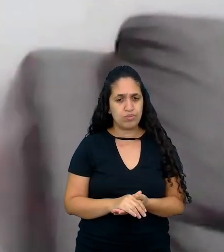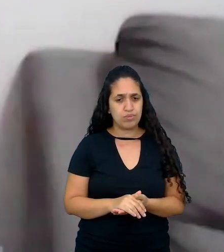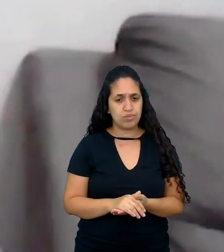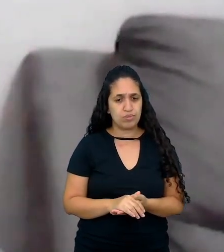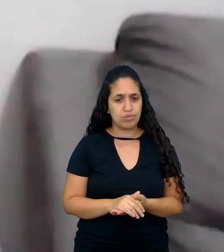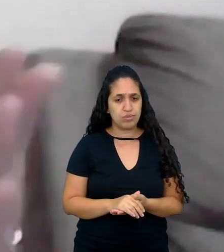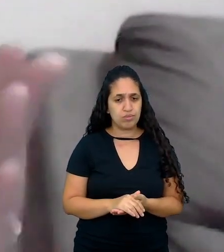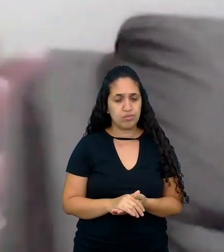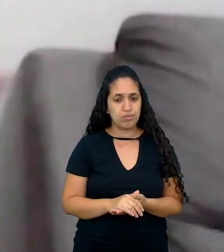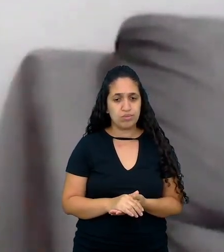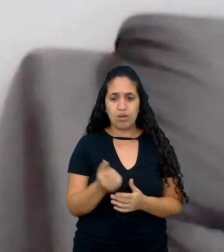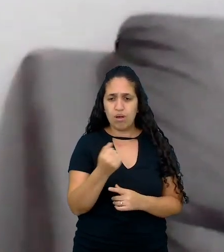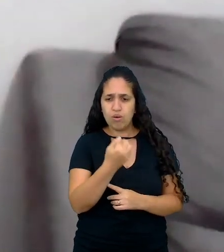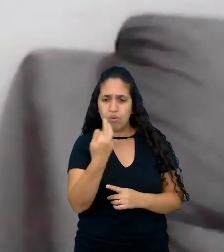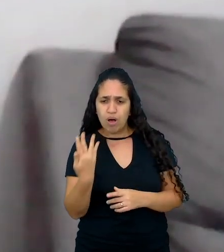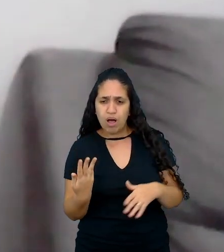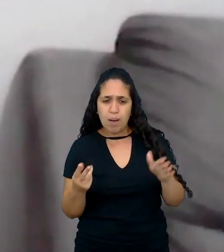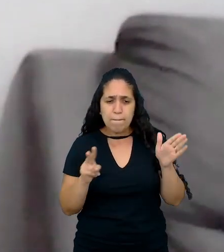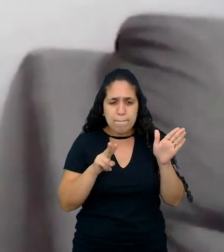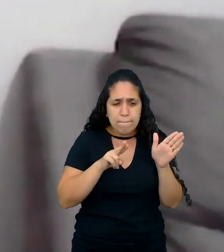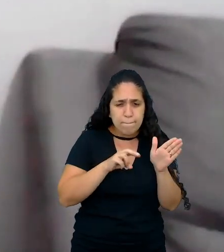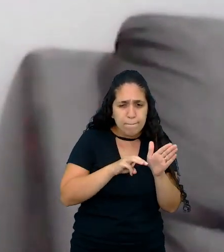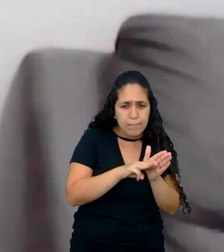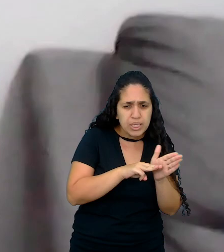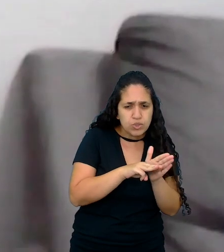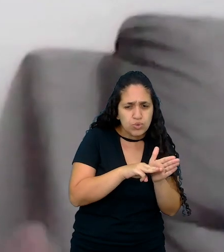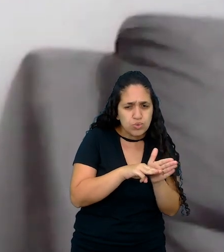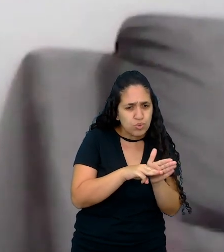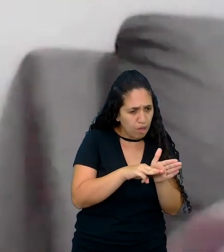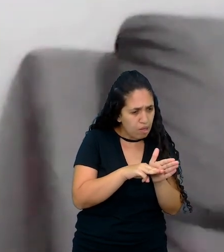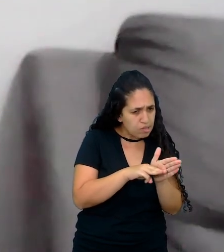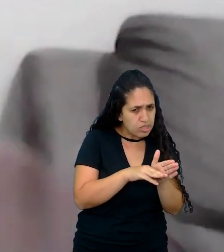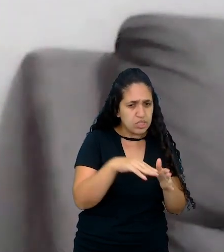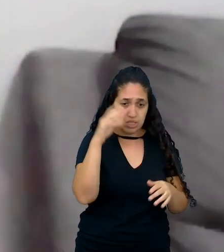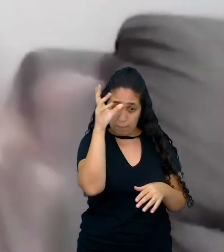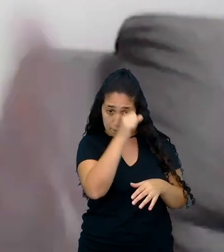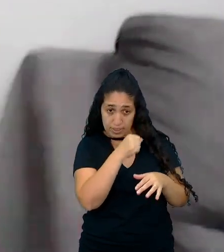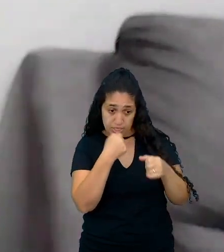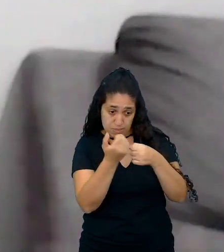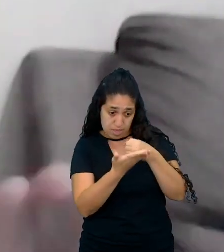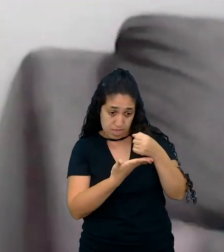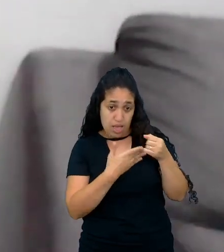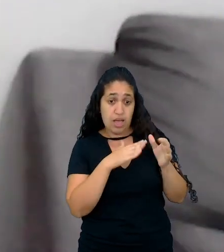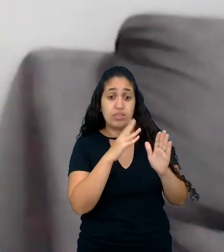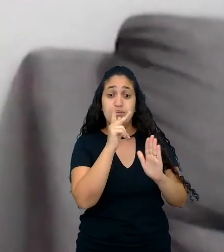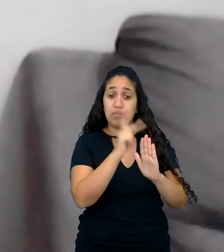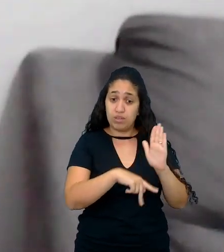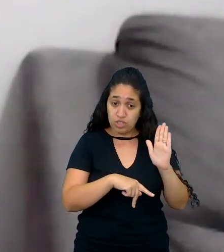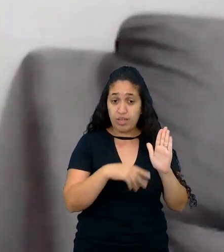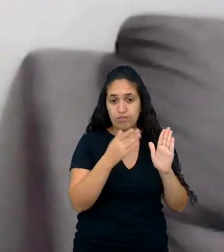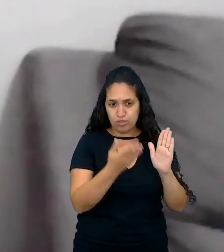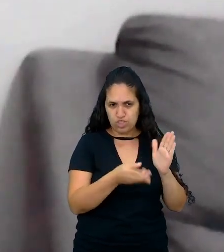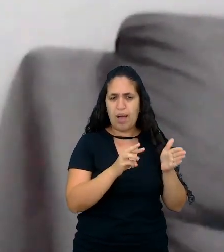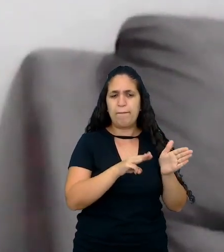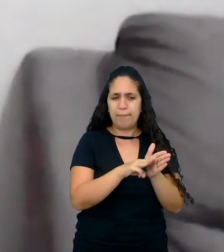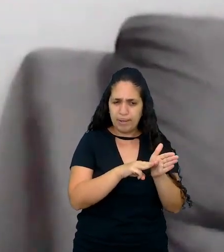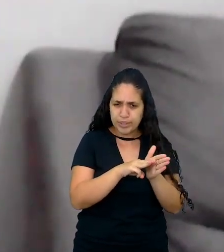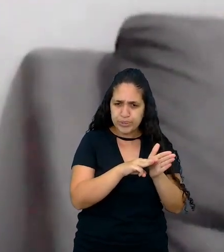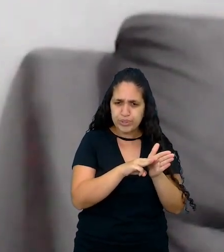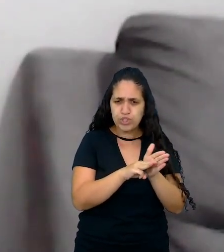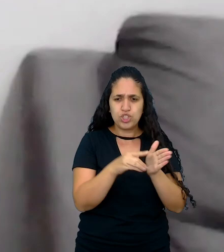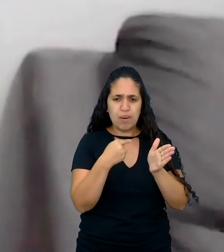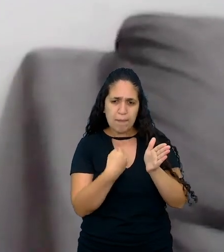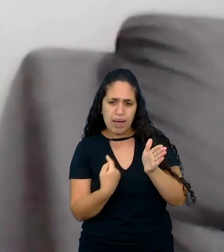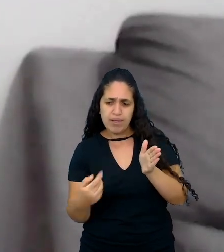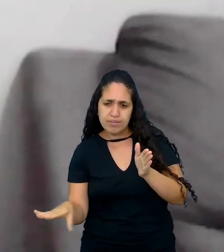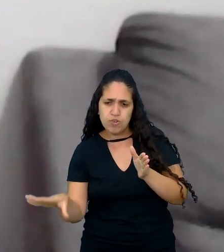são a metodologia da aprendizagem baseada em projetos, ela já é uma metodologia, mas se eu vou